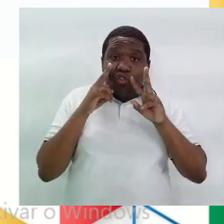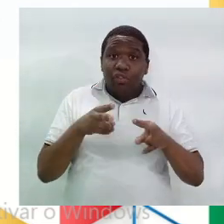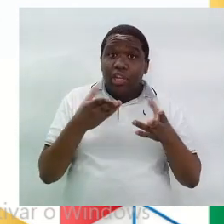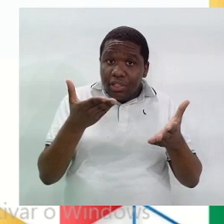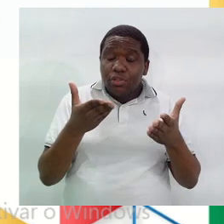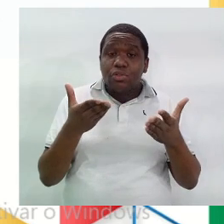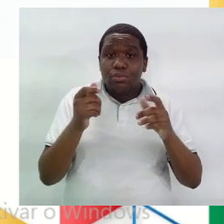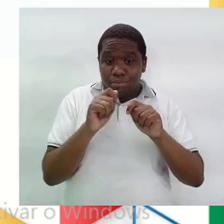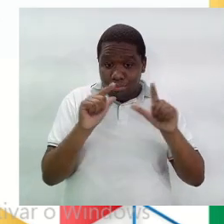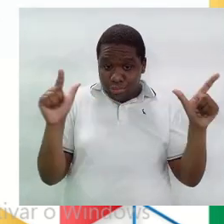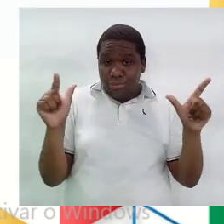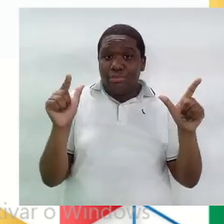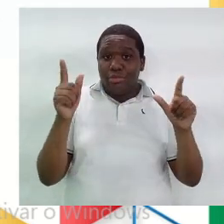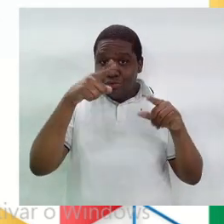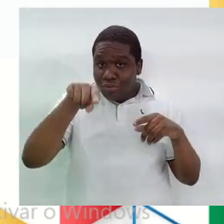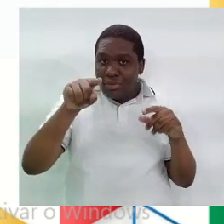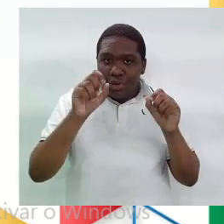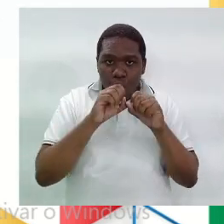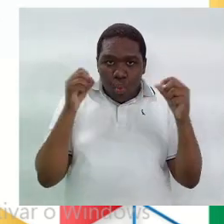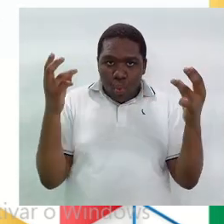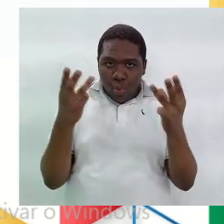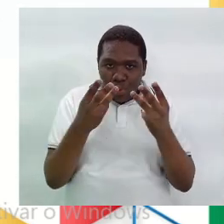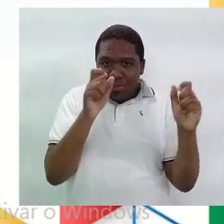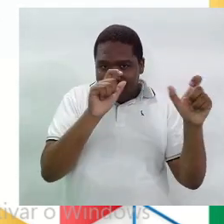tela, trago uma outra foto